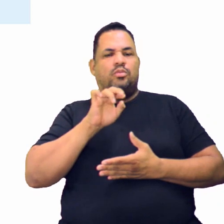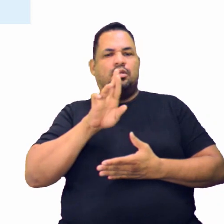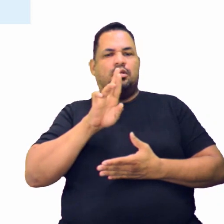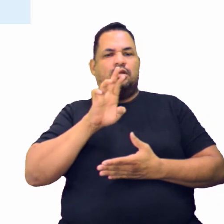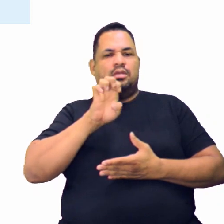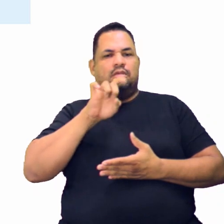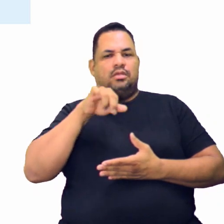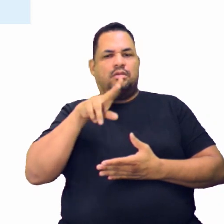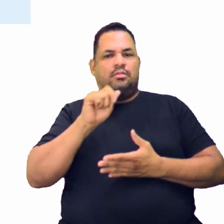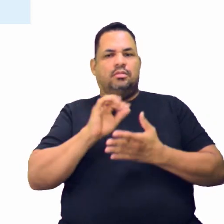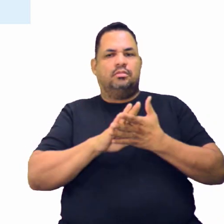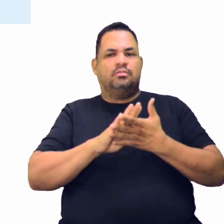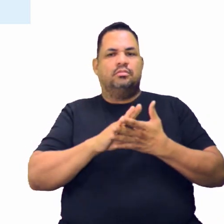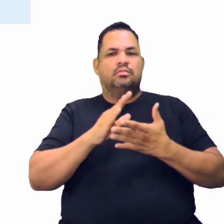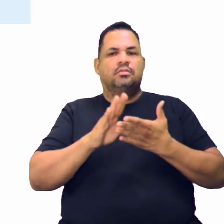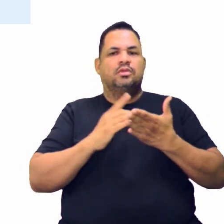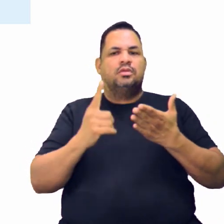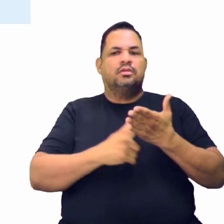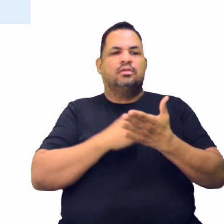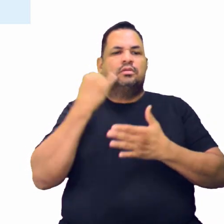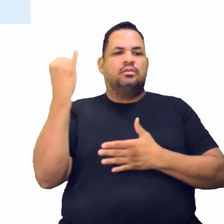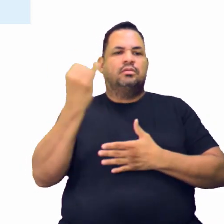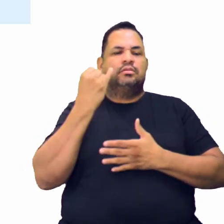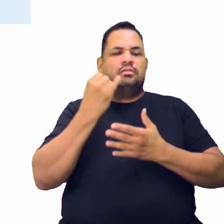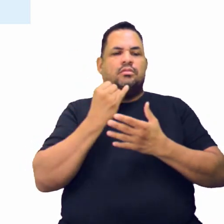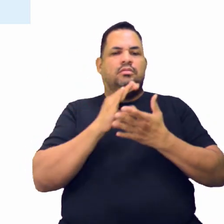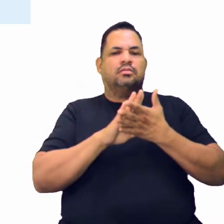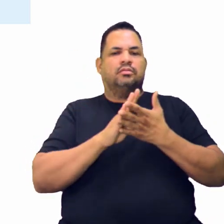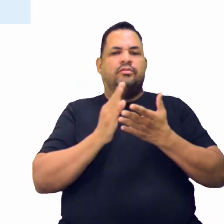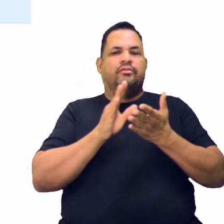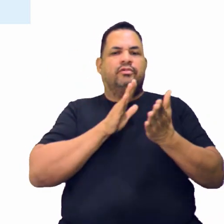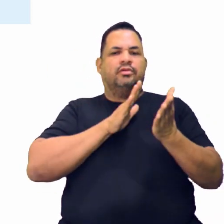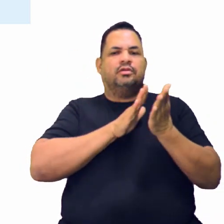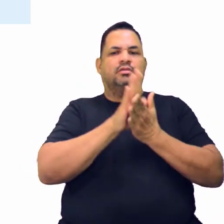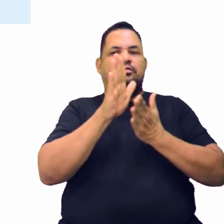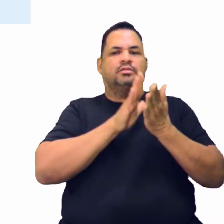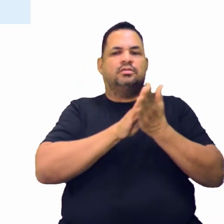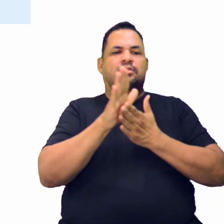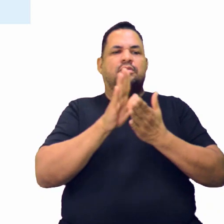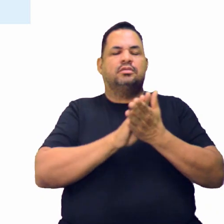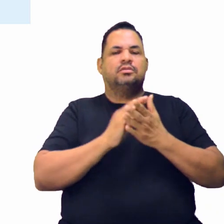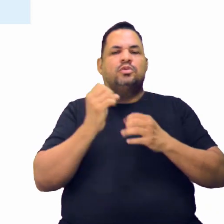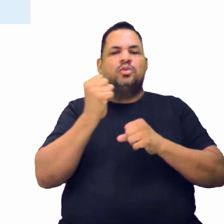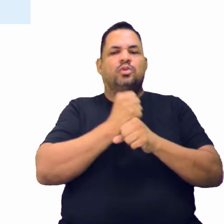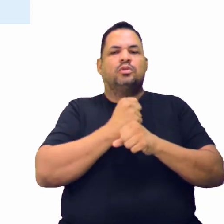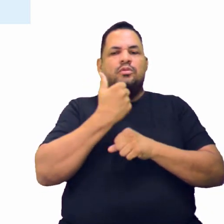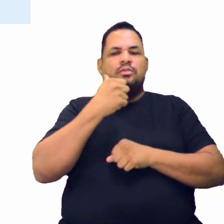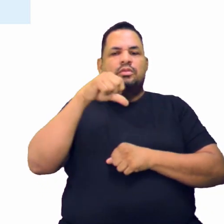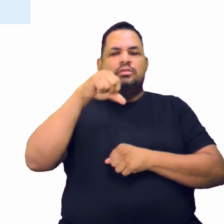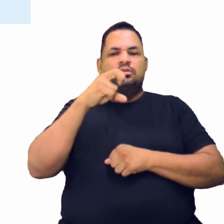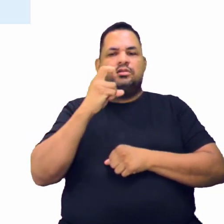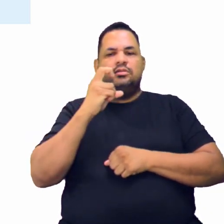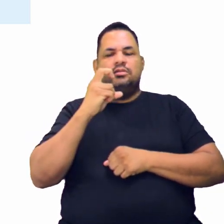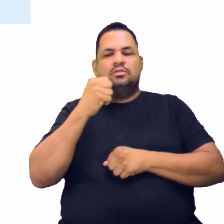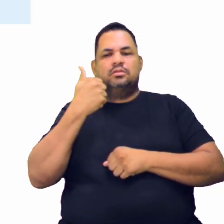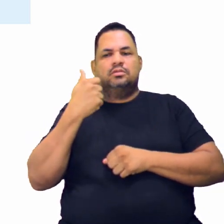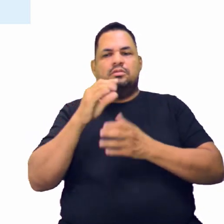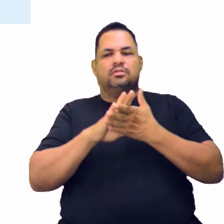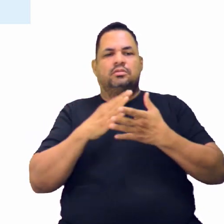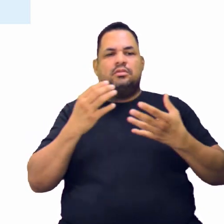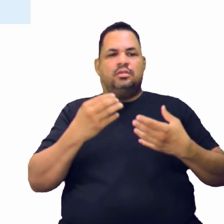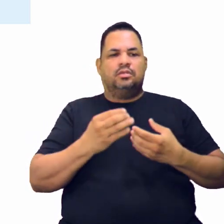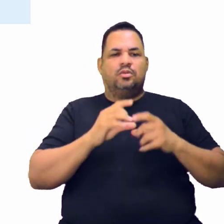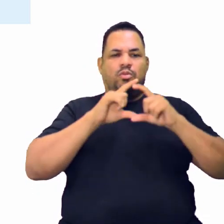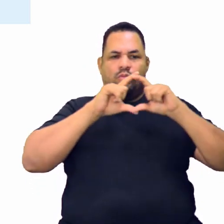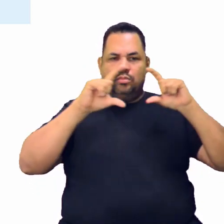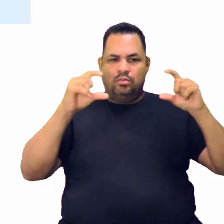obras mais importantes de Carlos Drummond de Andrade, foi editado em 1951. Desse livro consta o poema